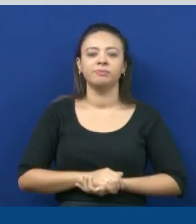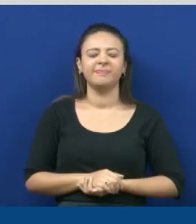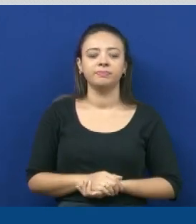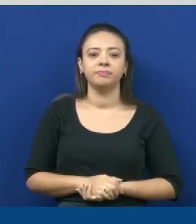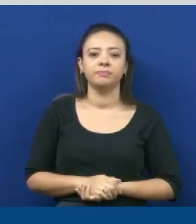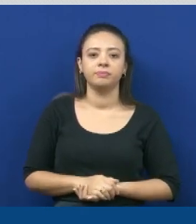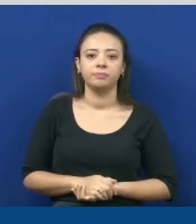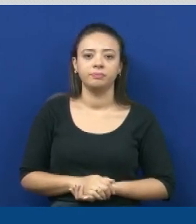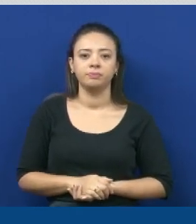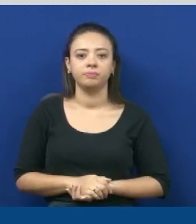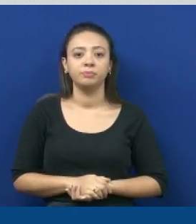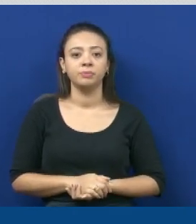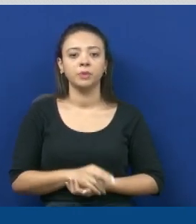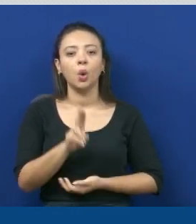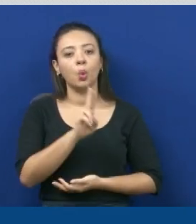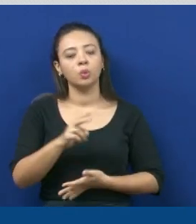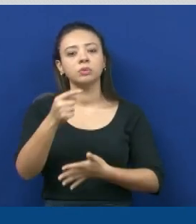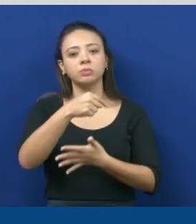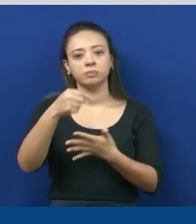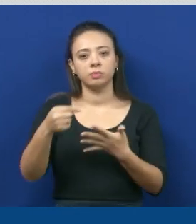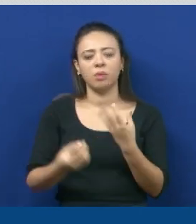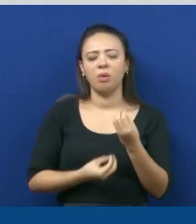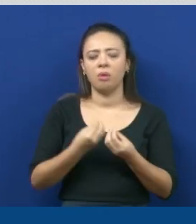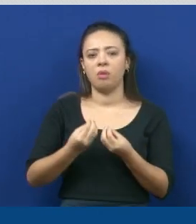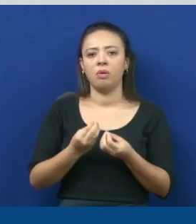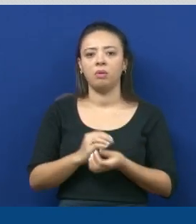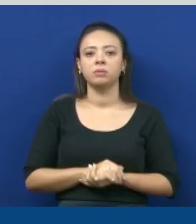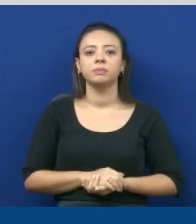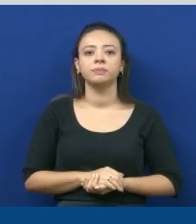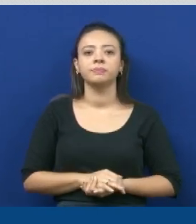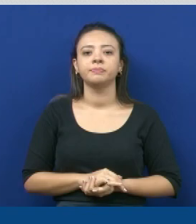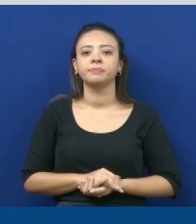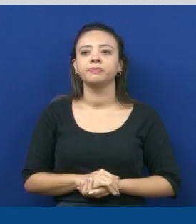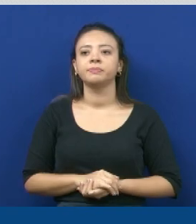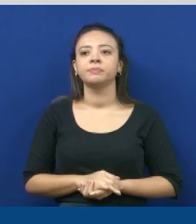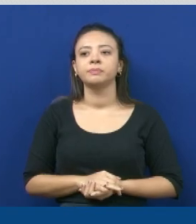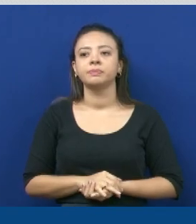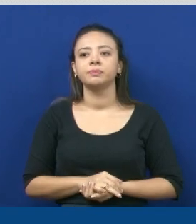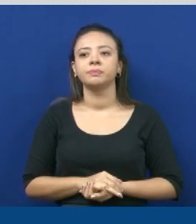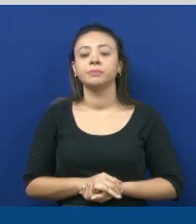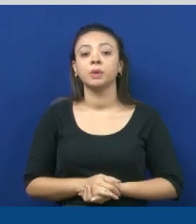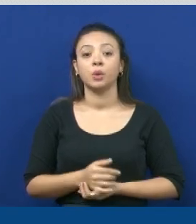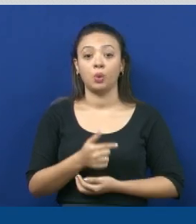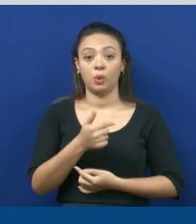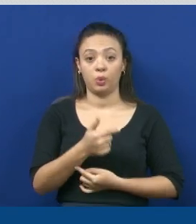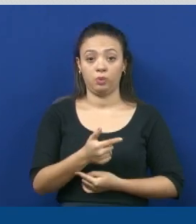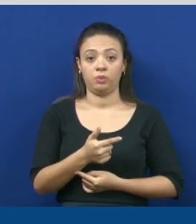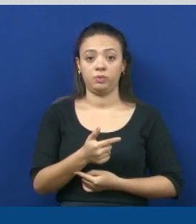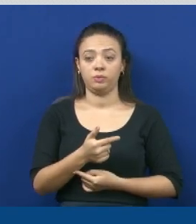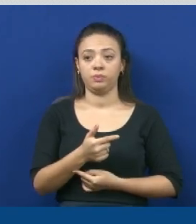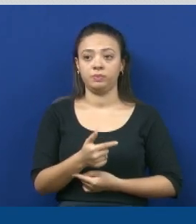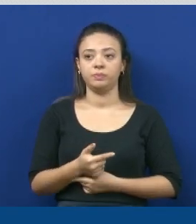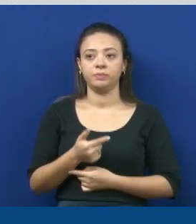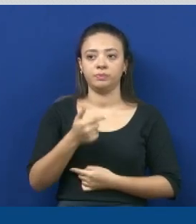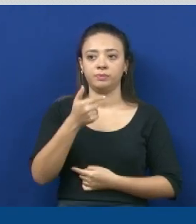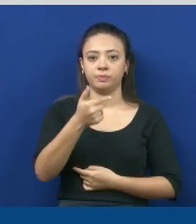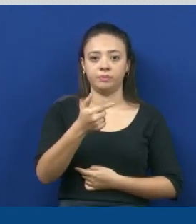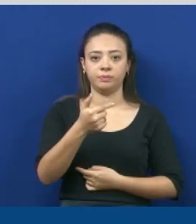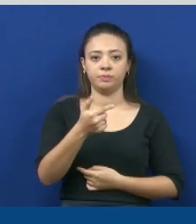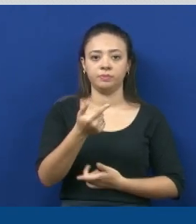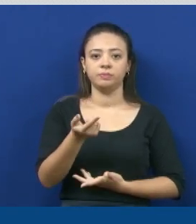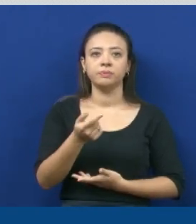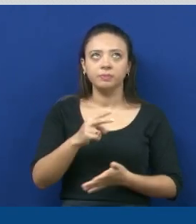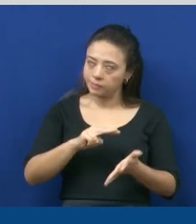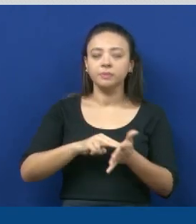elevado ao quadrado. Aplicando essa propriedade, como é que ficaria? Vamos lá. Eu tenho que o 2 vai ficar elevado ao quadrado, que